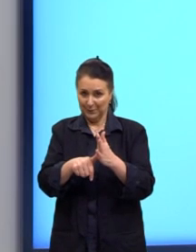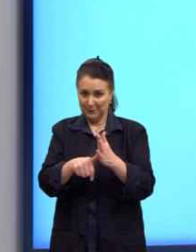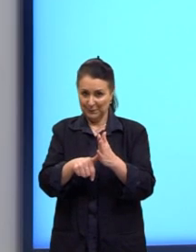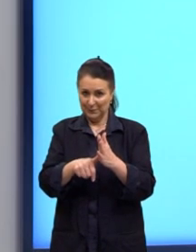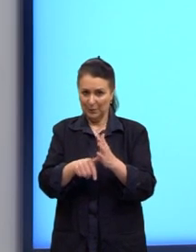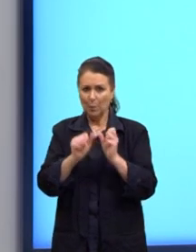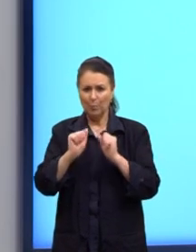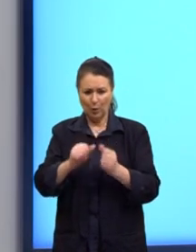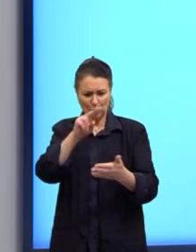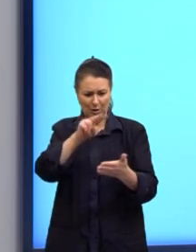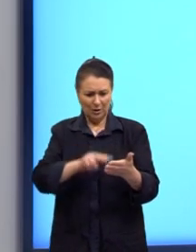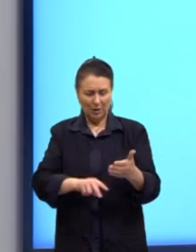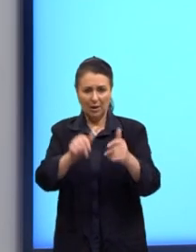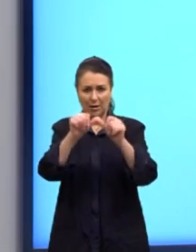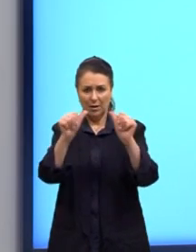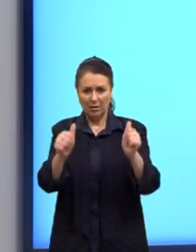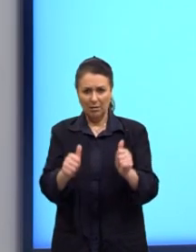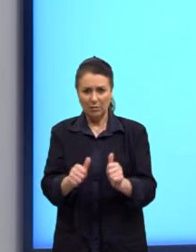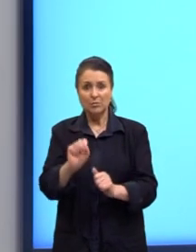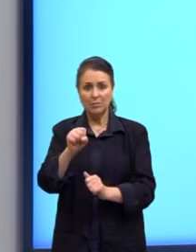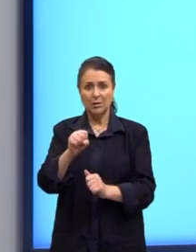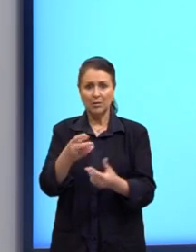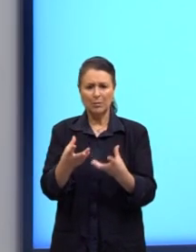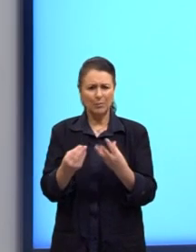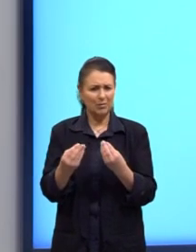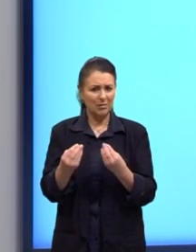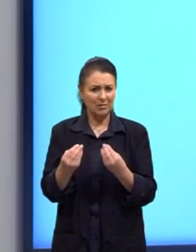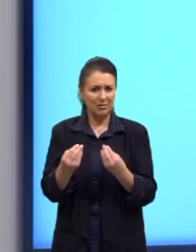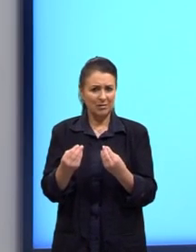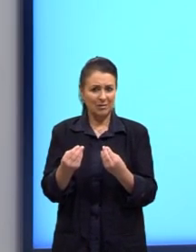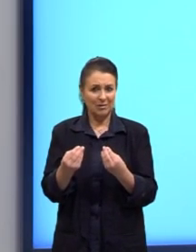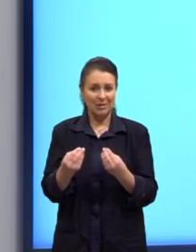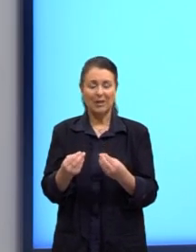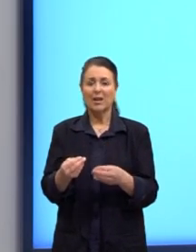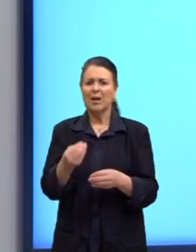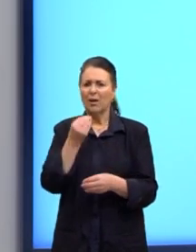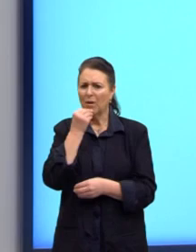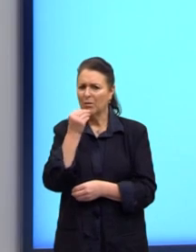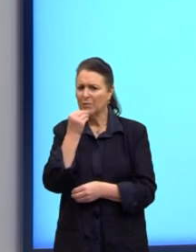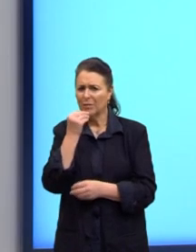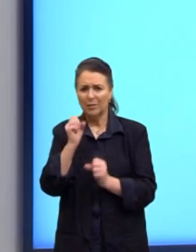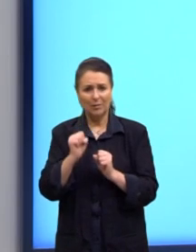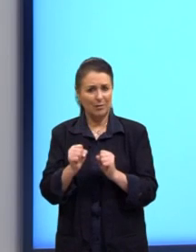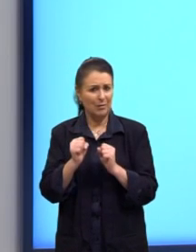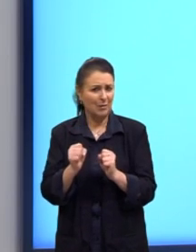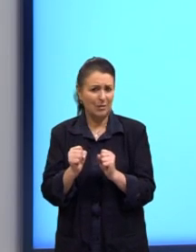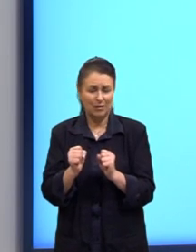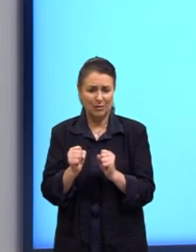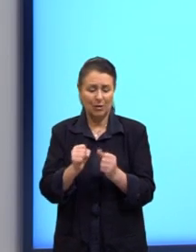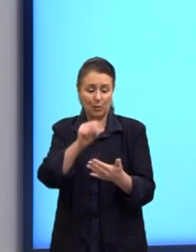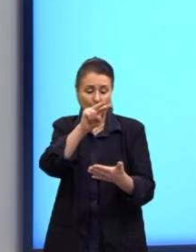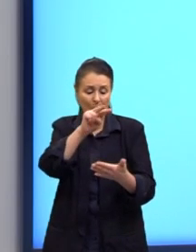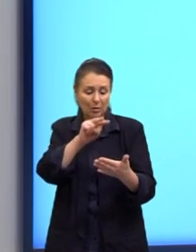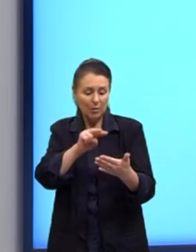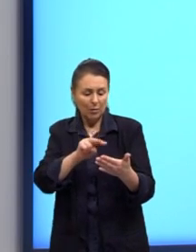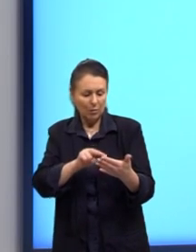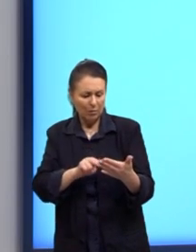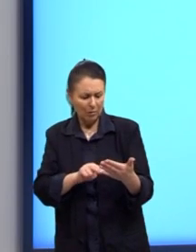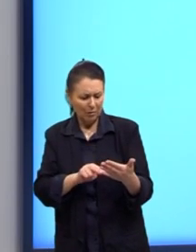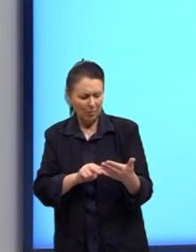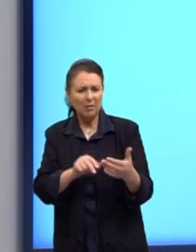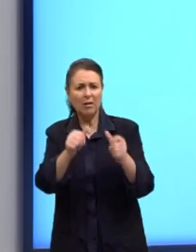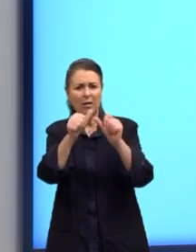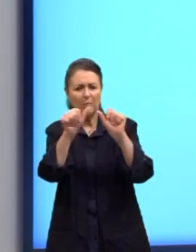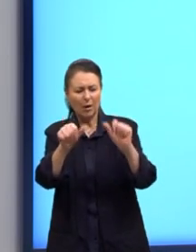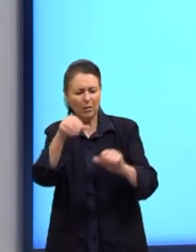leitura de imagem muito muito sim tá e obviamente quando nós fazemos a leitura da imagem nós